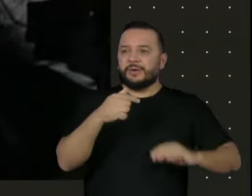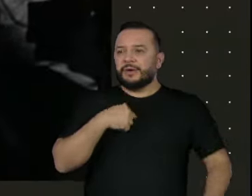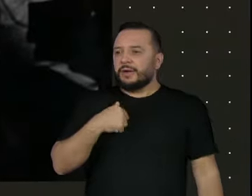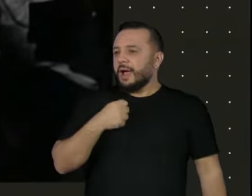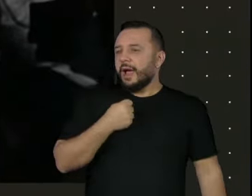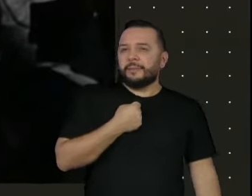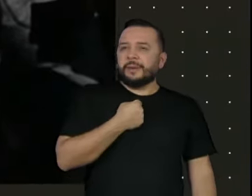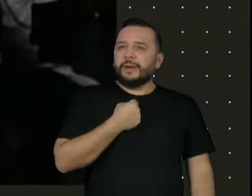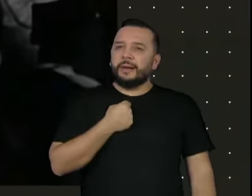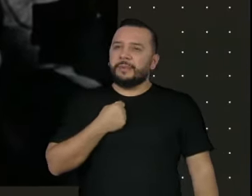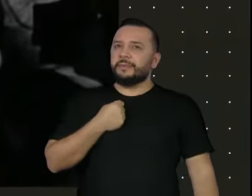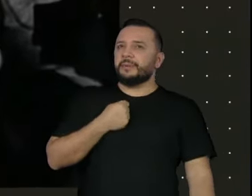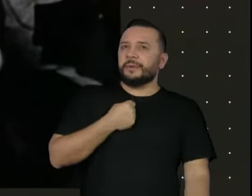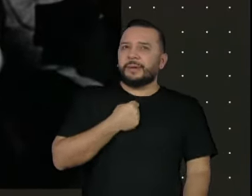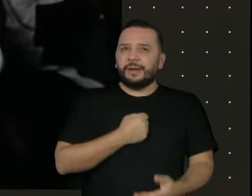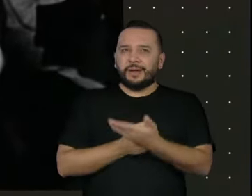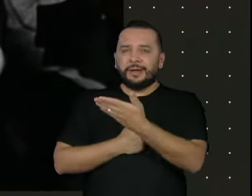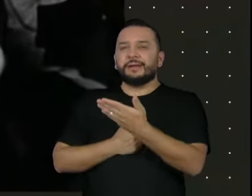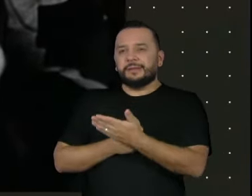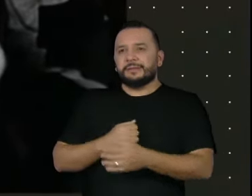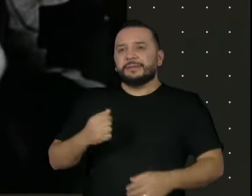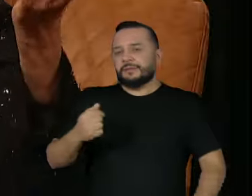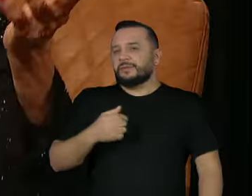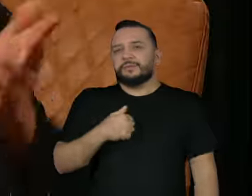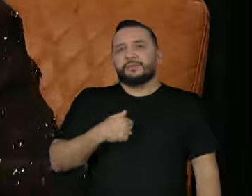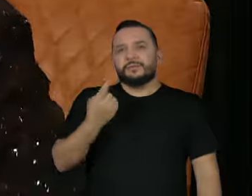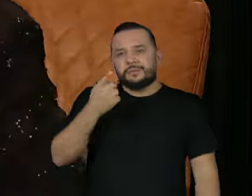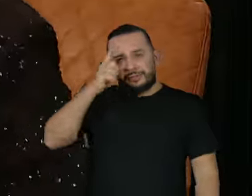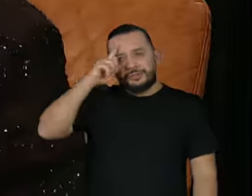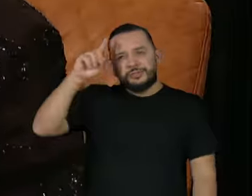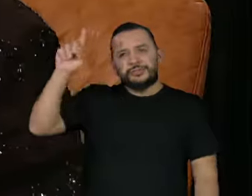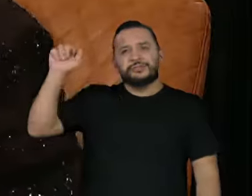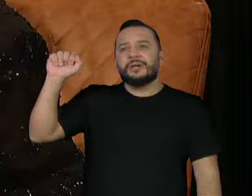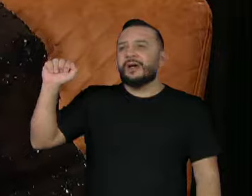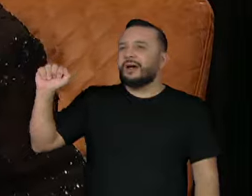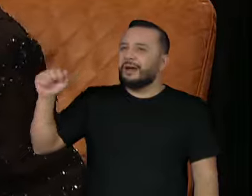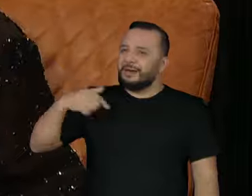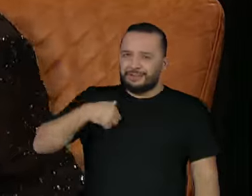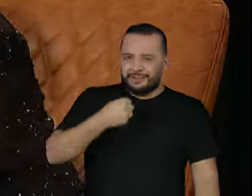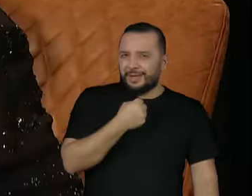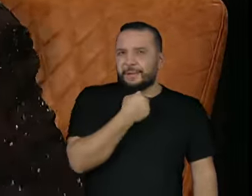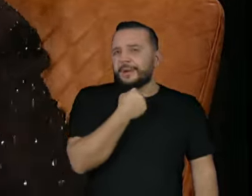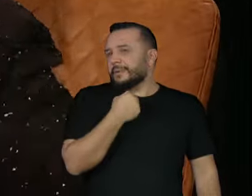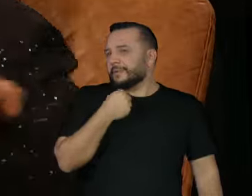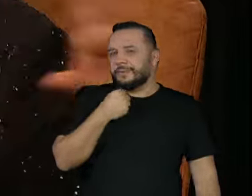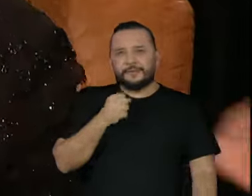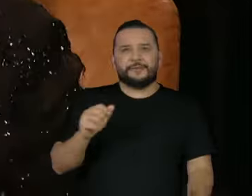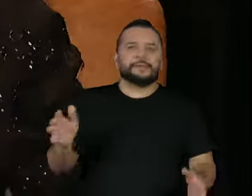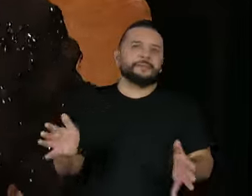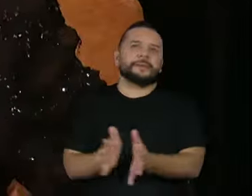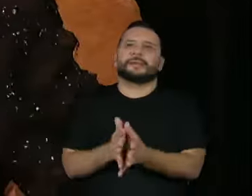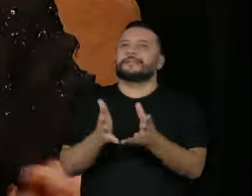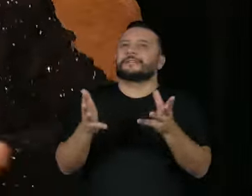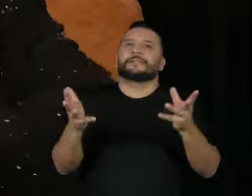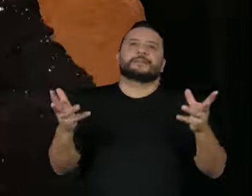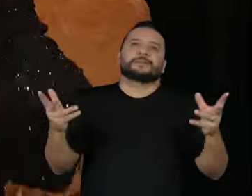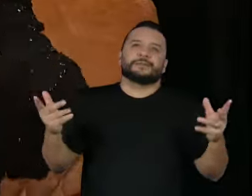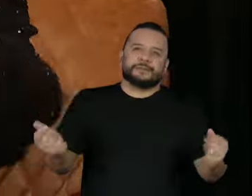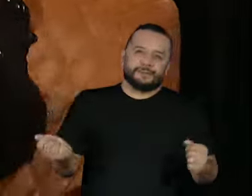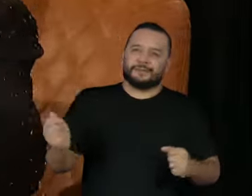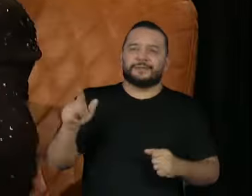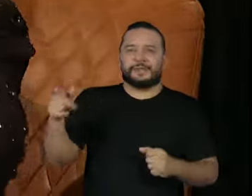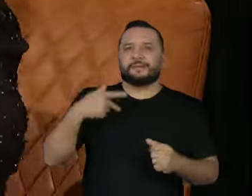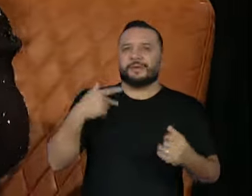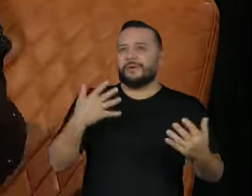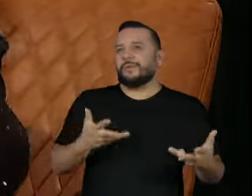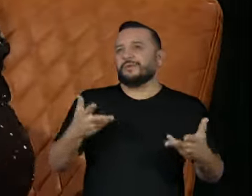Emília Borba. Um dia, uma vez lá em Cuba. Menino, eu cantei, foi maravilhoso. Ele me convidou